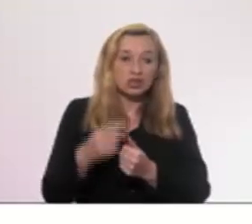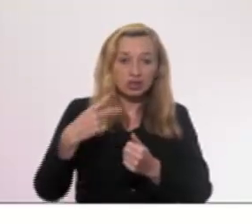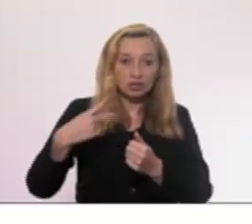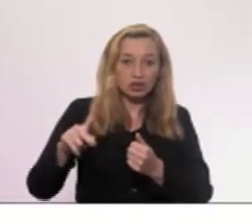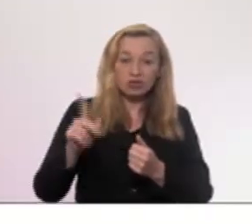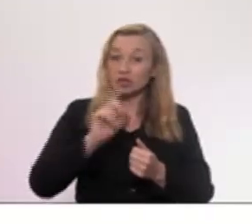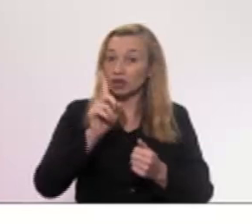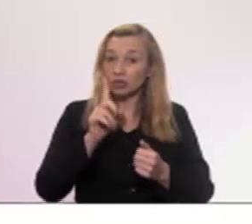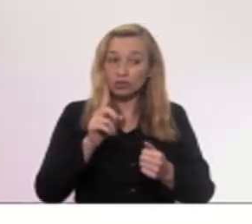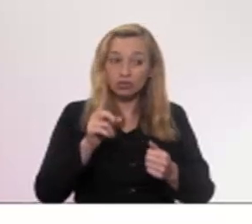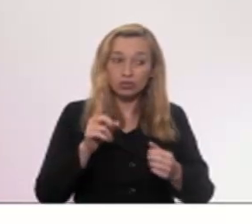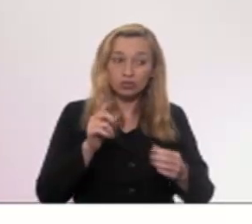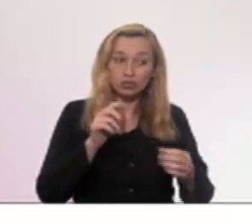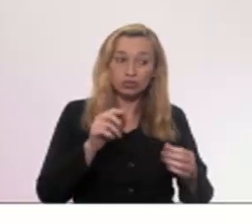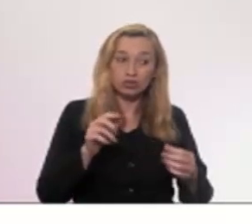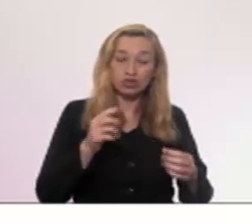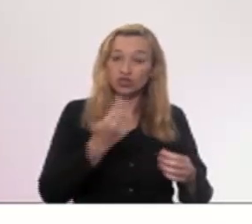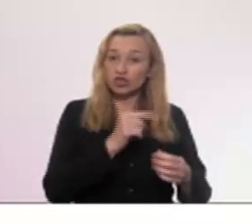as eleições